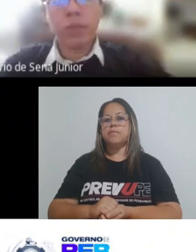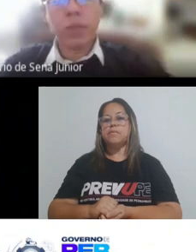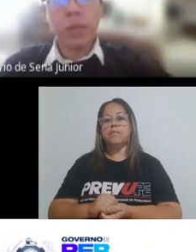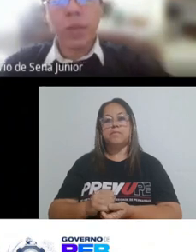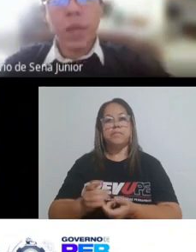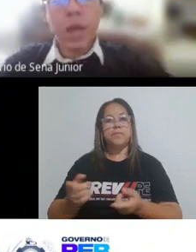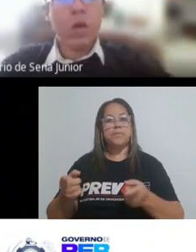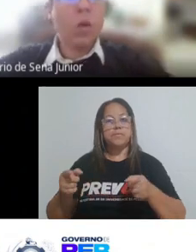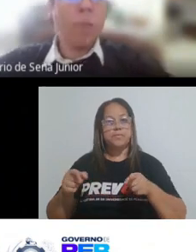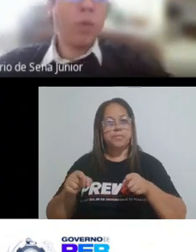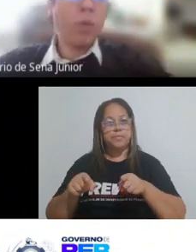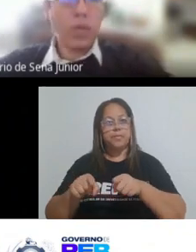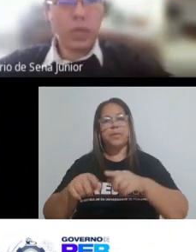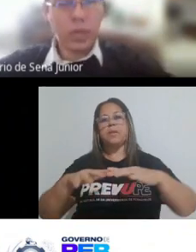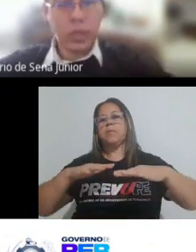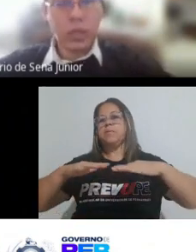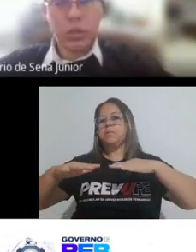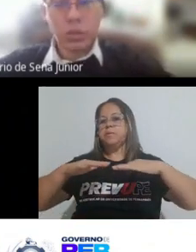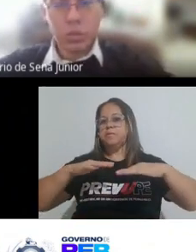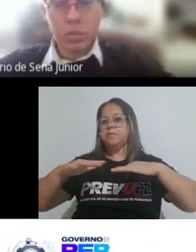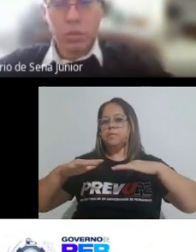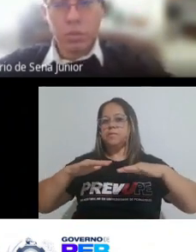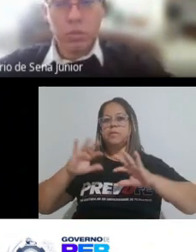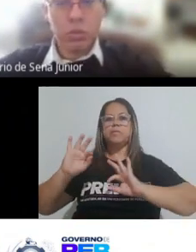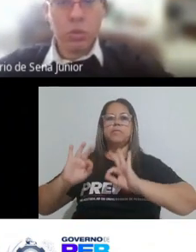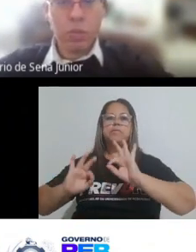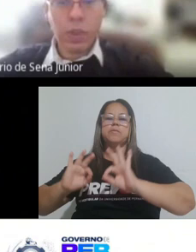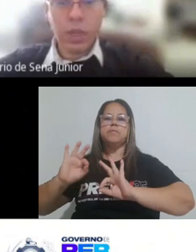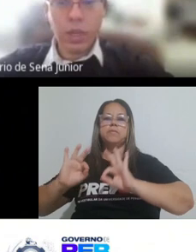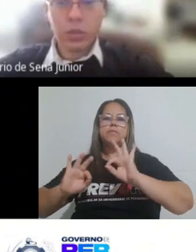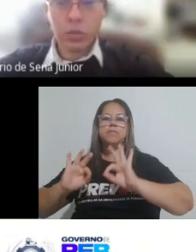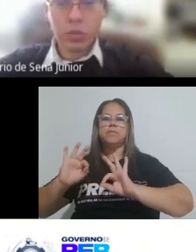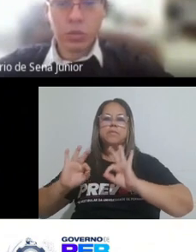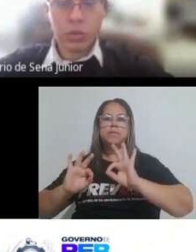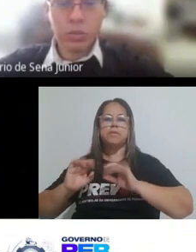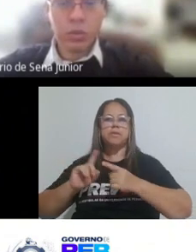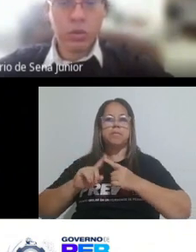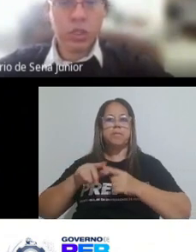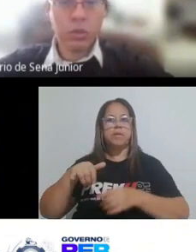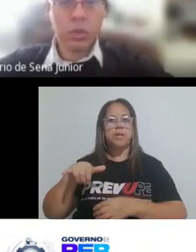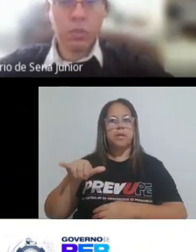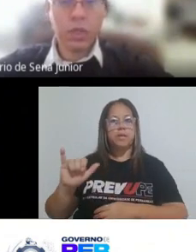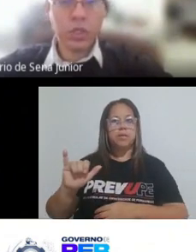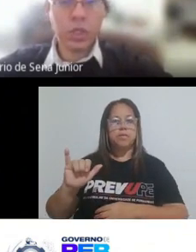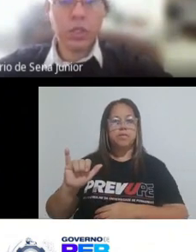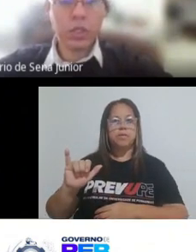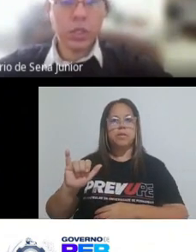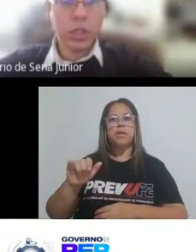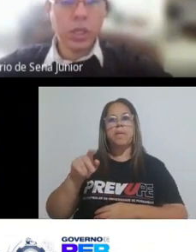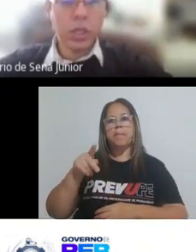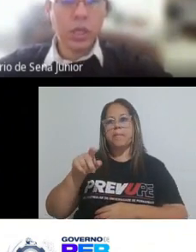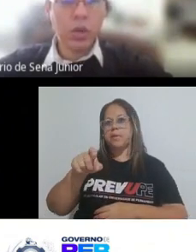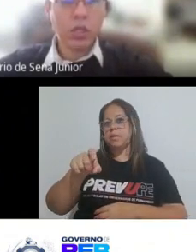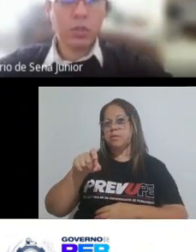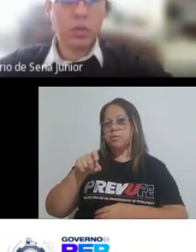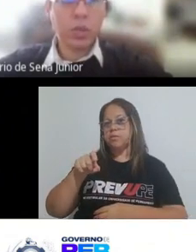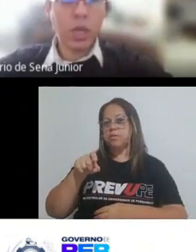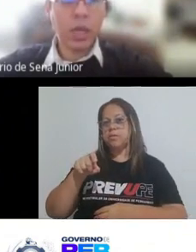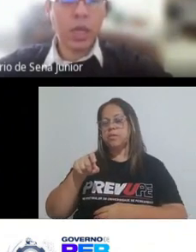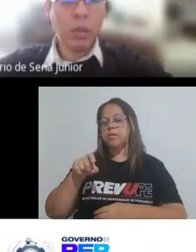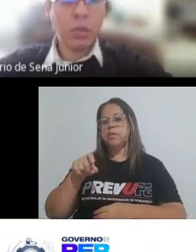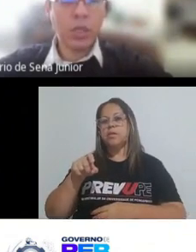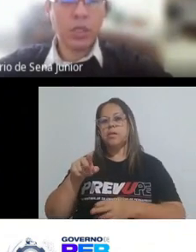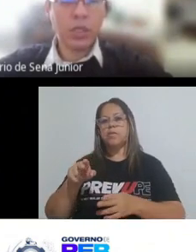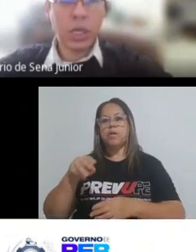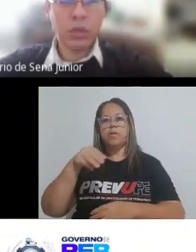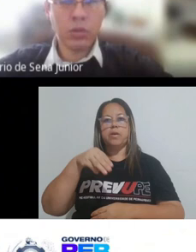paralela ao movimento do plano e a direção Y, que é a direção perpendicular a esta última, que eu chamo de PX, que corresponde